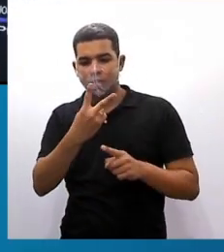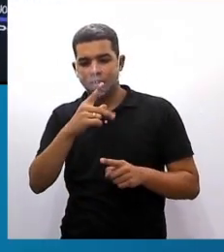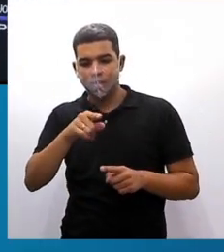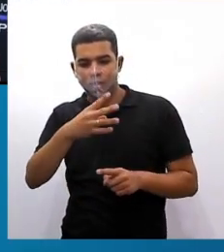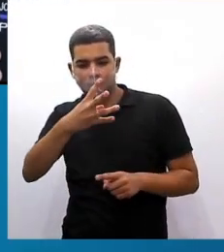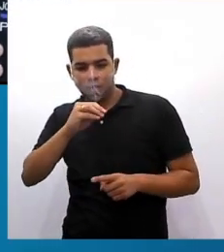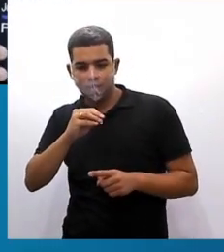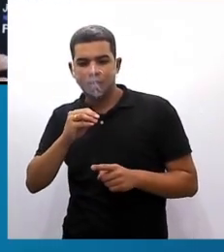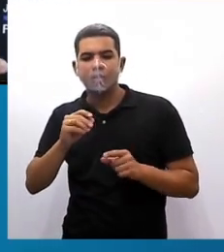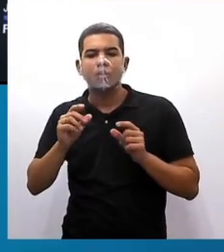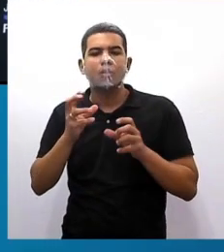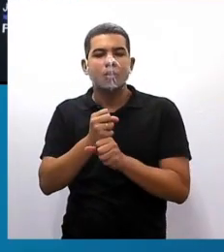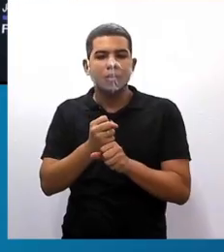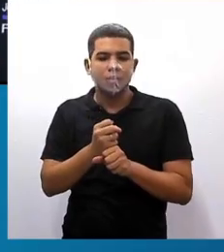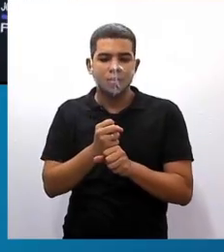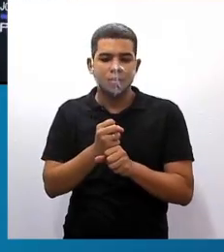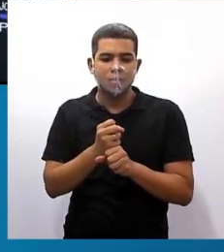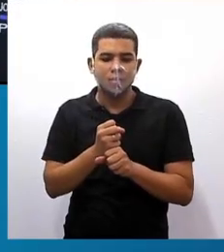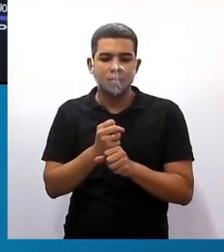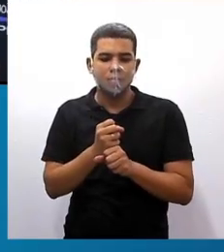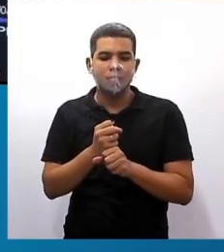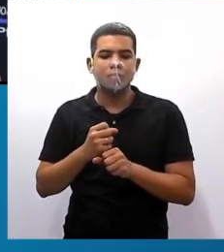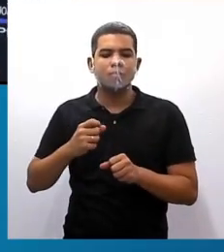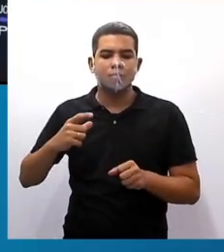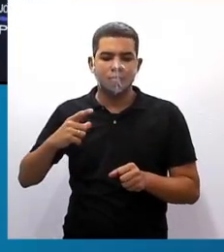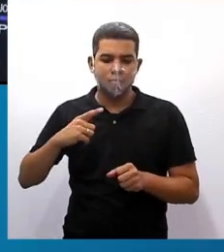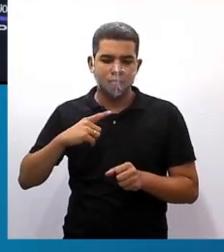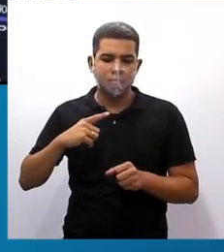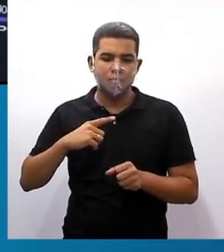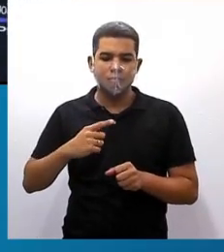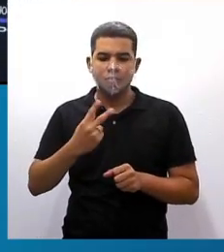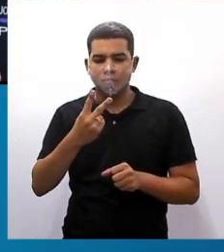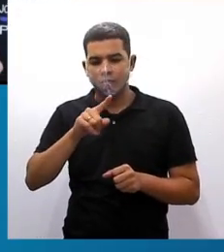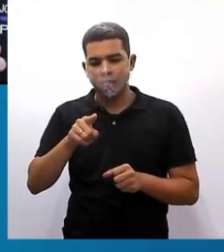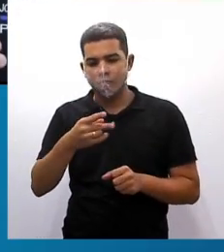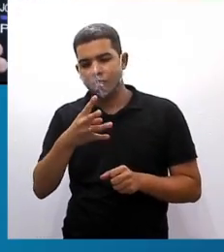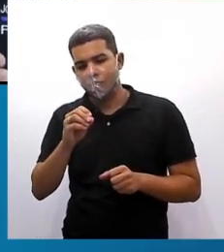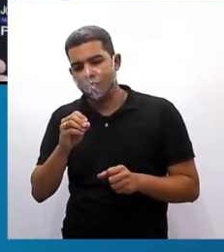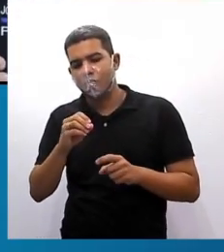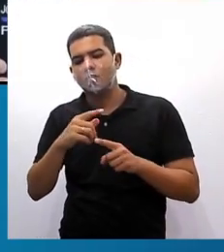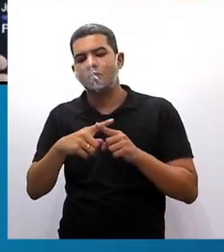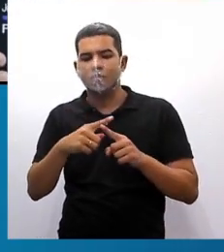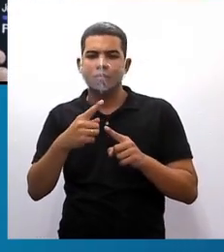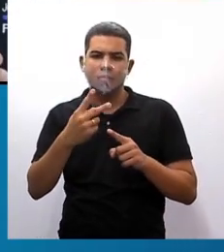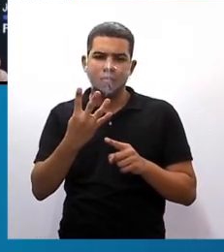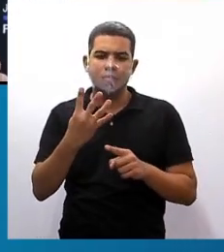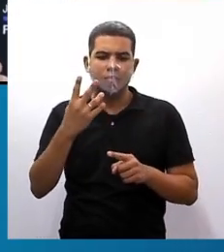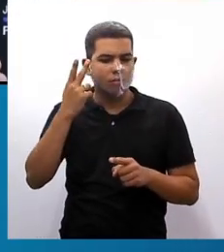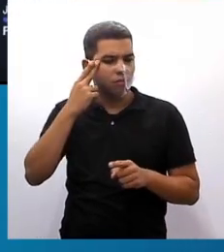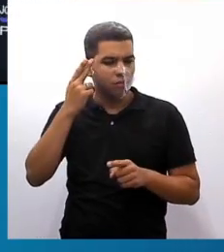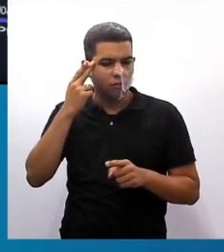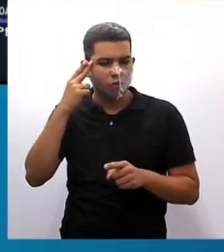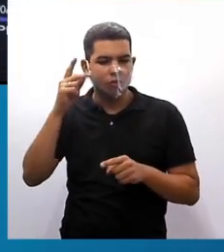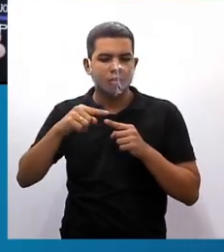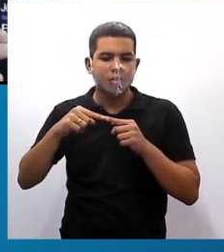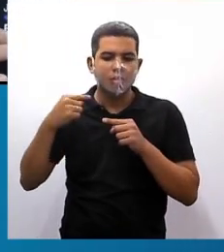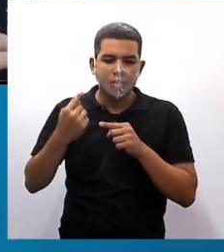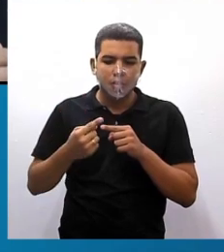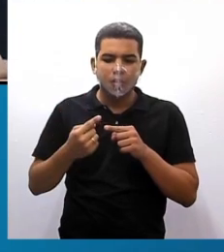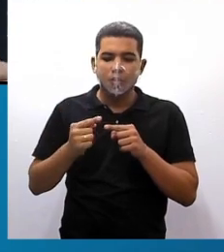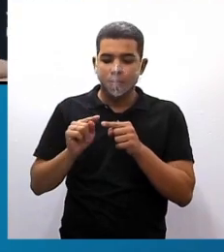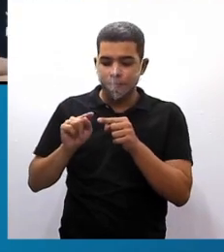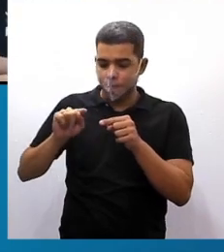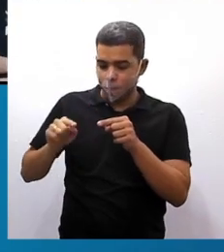2,40 vai dar quanto? Você coloca 2,40 sobre 4 e resolve normal. Depois que resolver, você vai andar